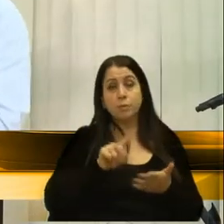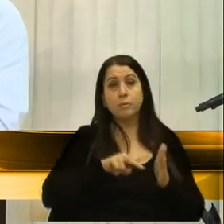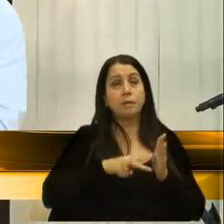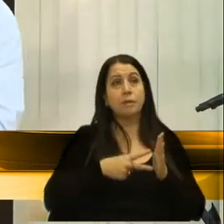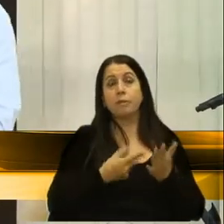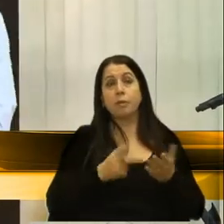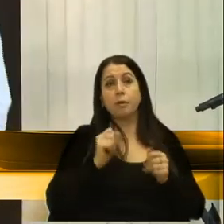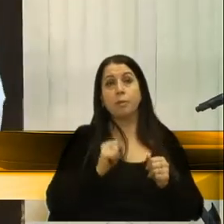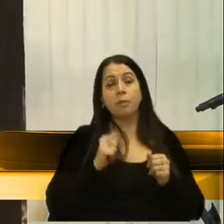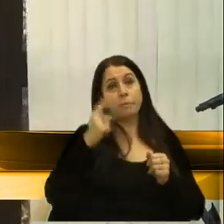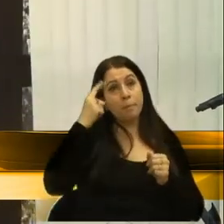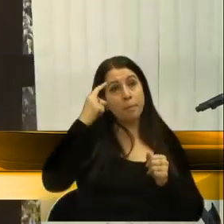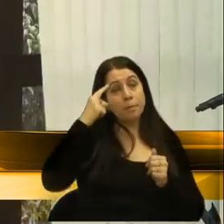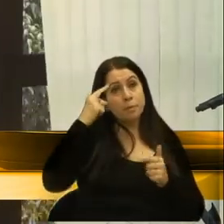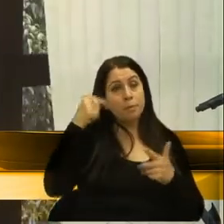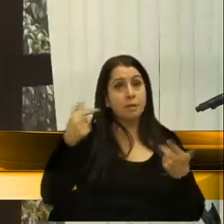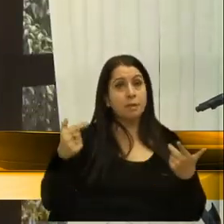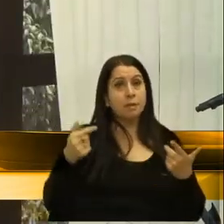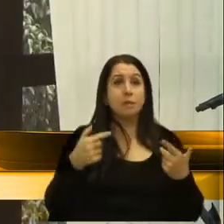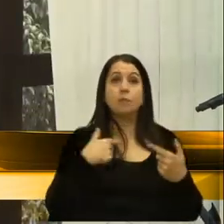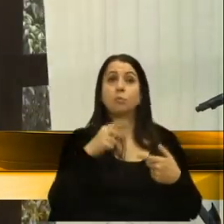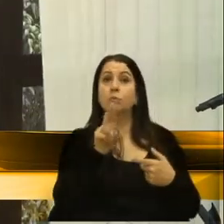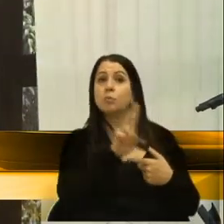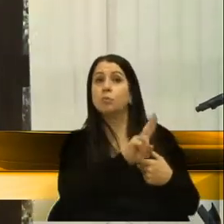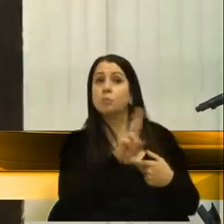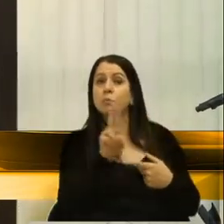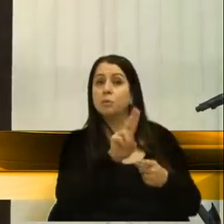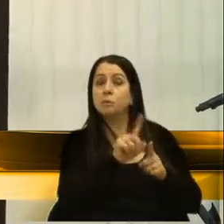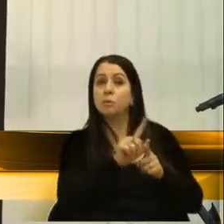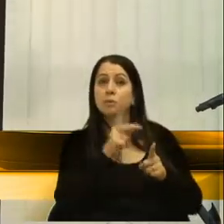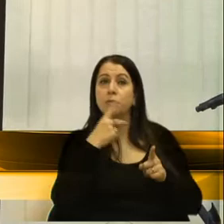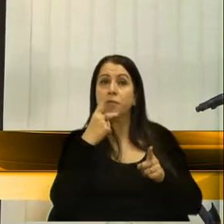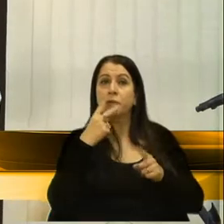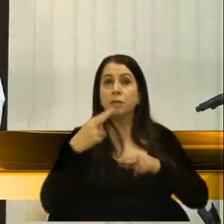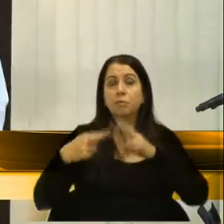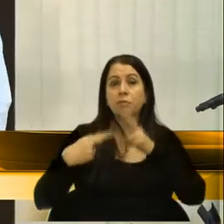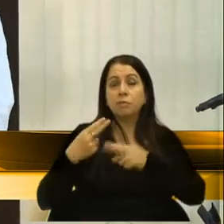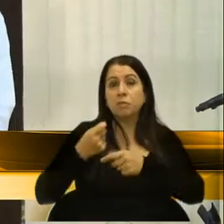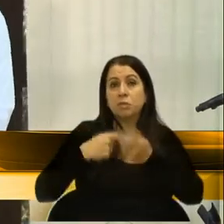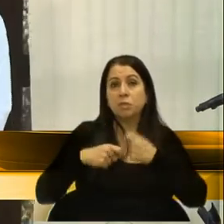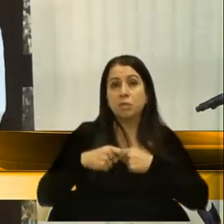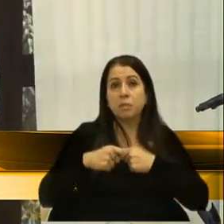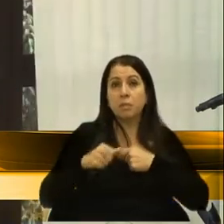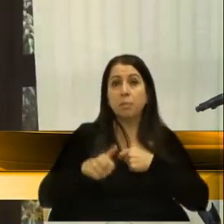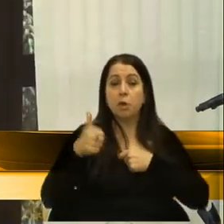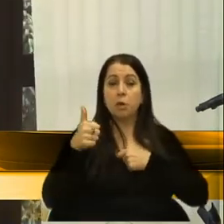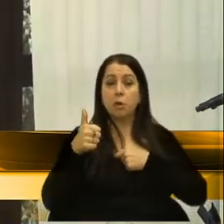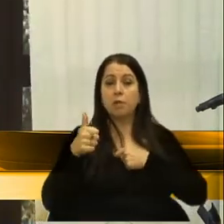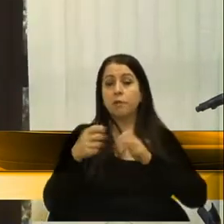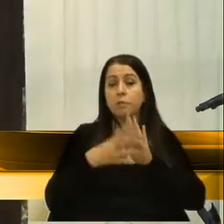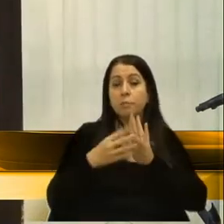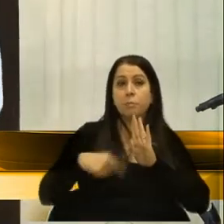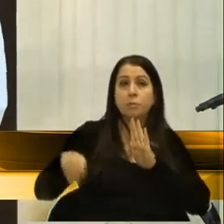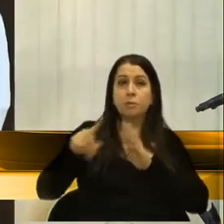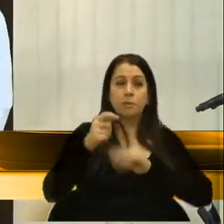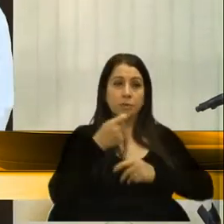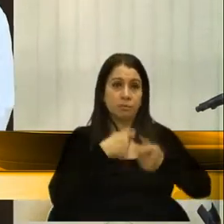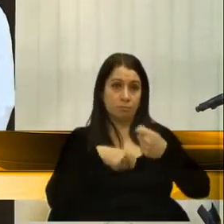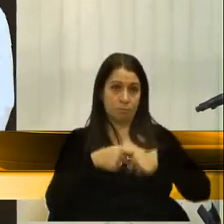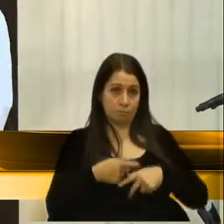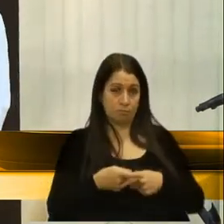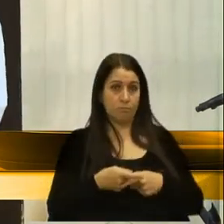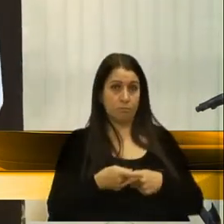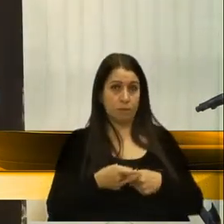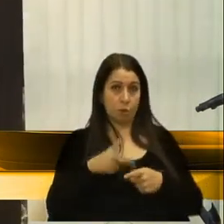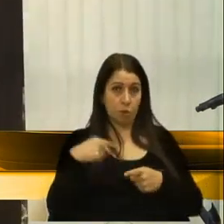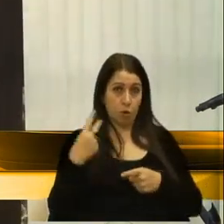gente não possa pensar, aliás, até o nome. Quando a gente fala em reforma administrativa, talvez o melhor fosse modernização administrativa. Que